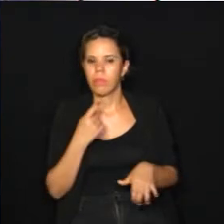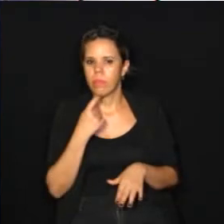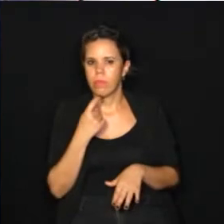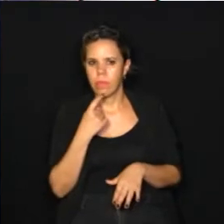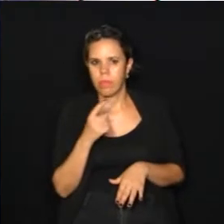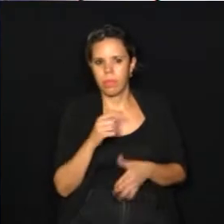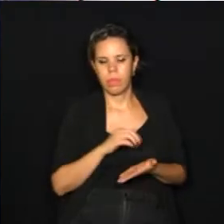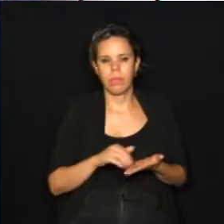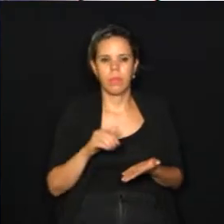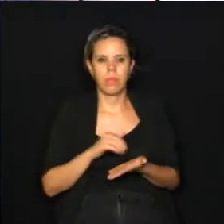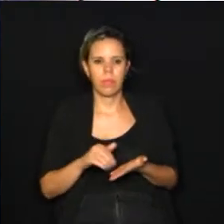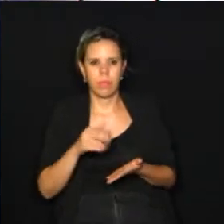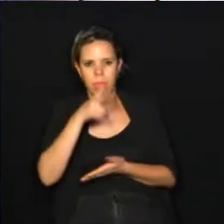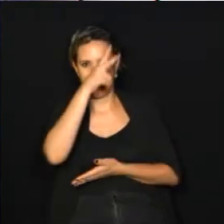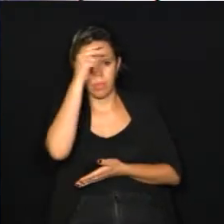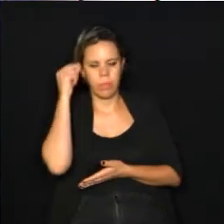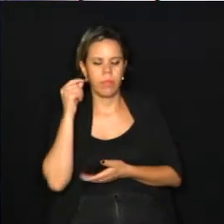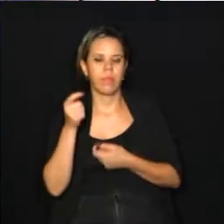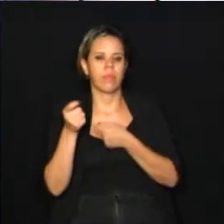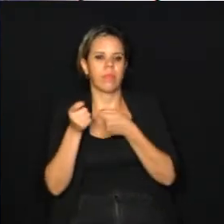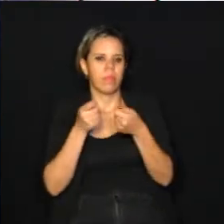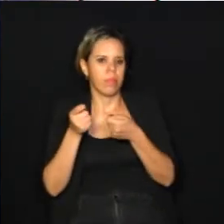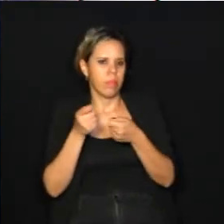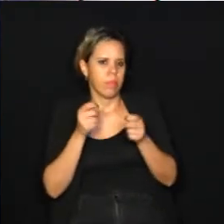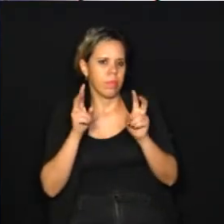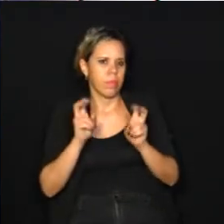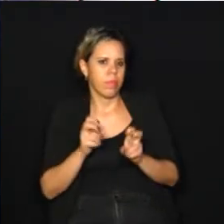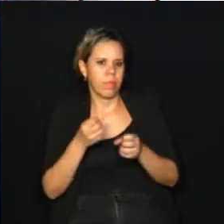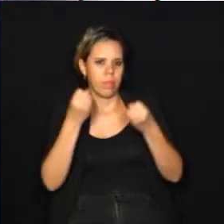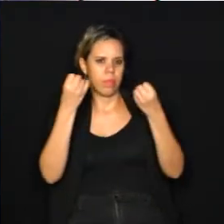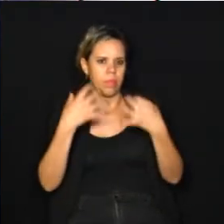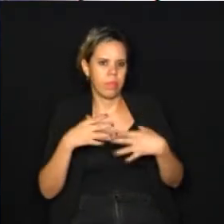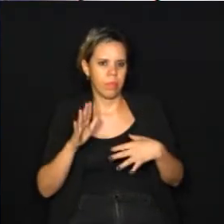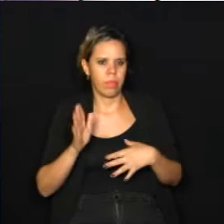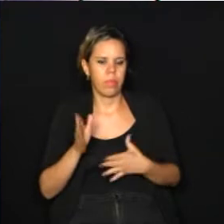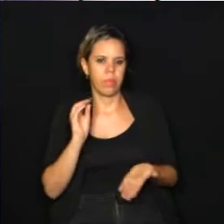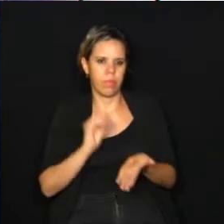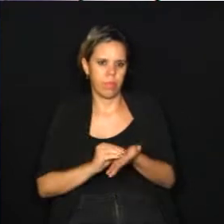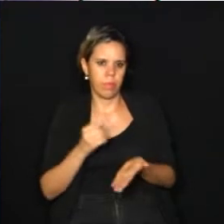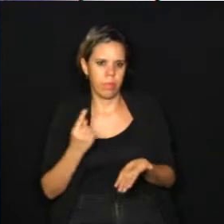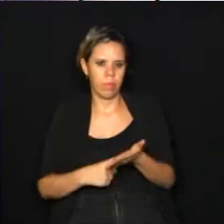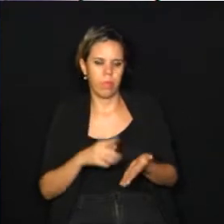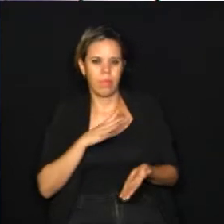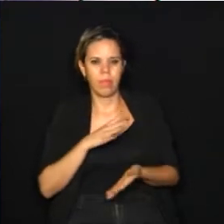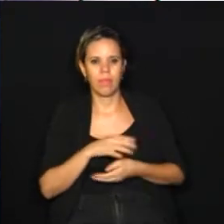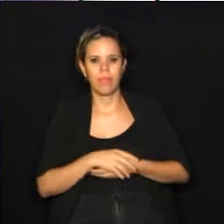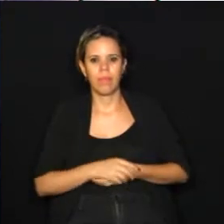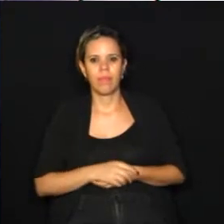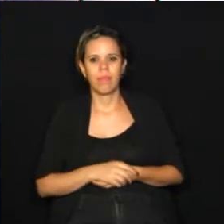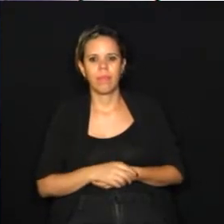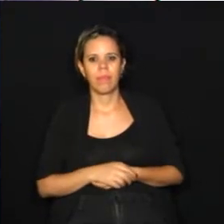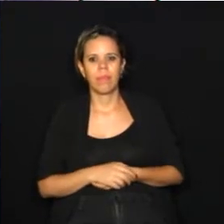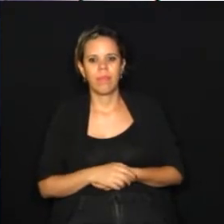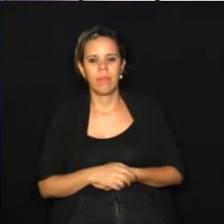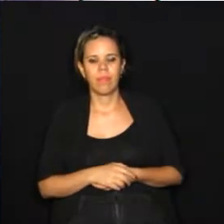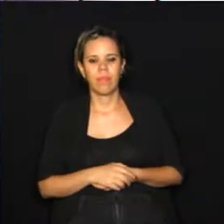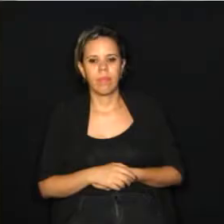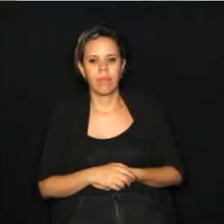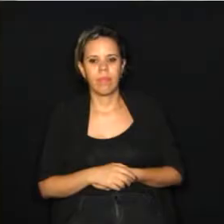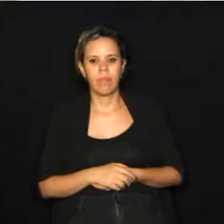o secretário e o prefeito ponderaram a respeito das já agendadas aqui na nossa cidade.